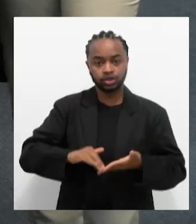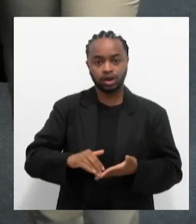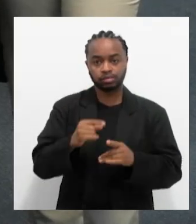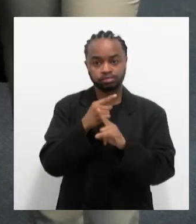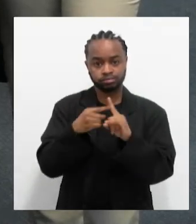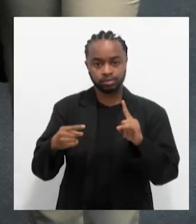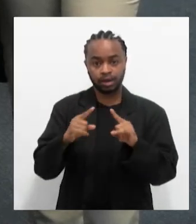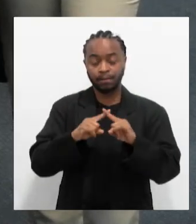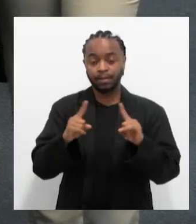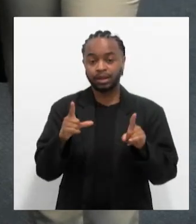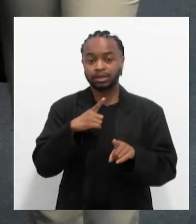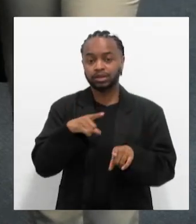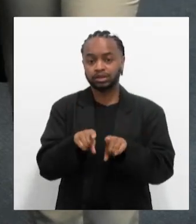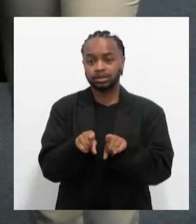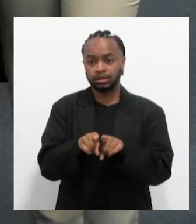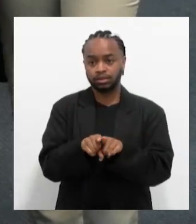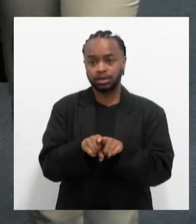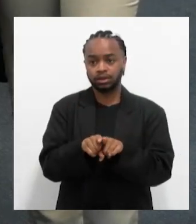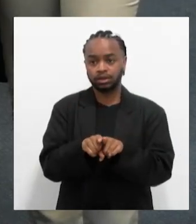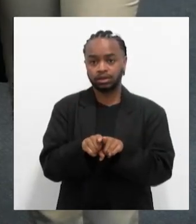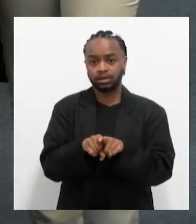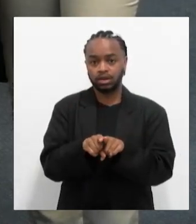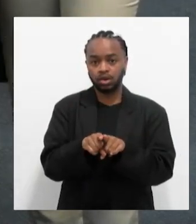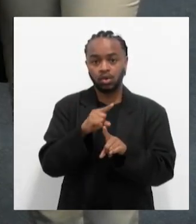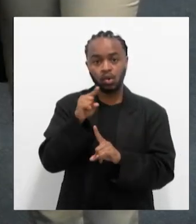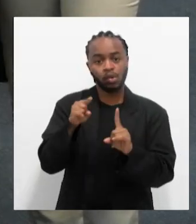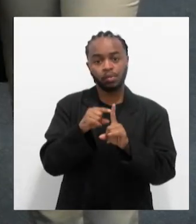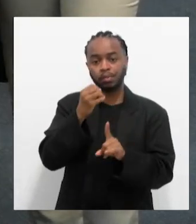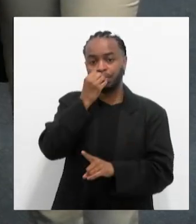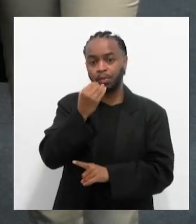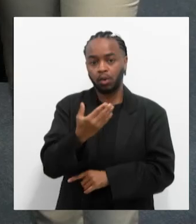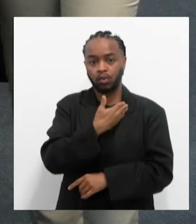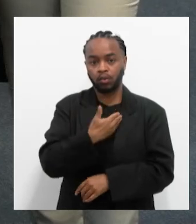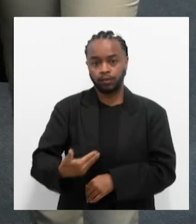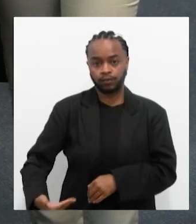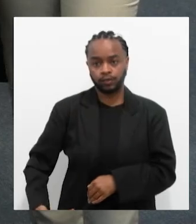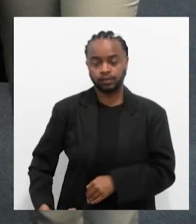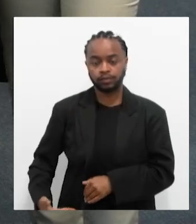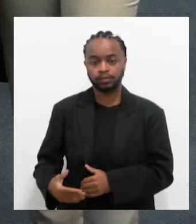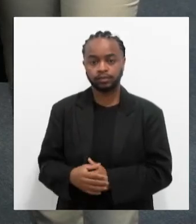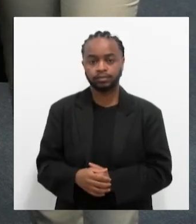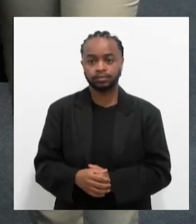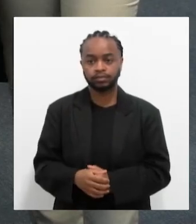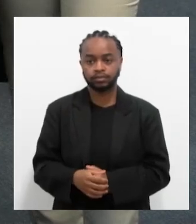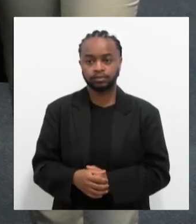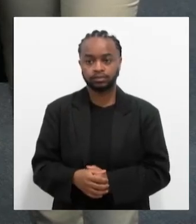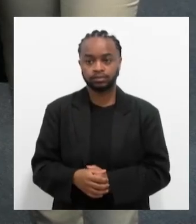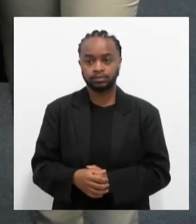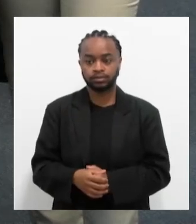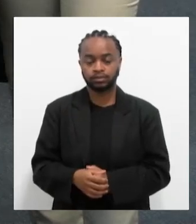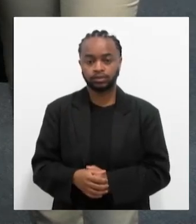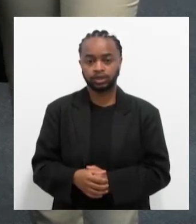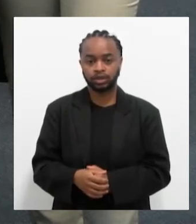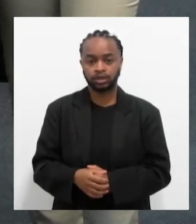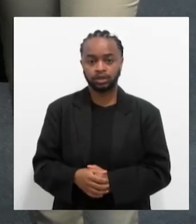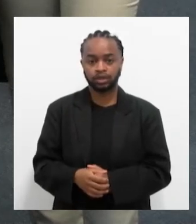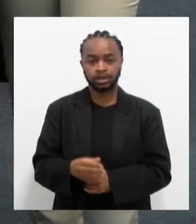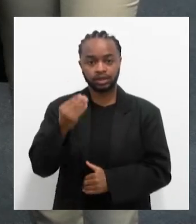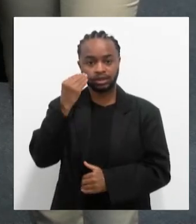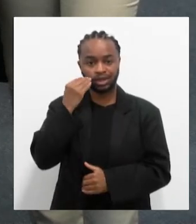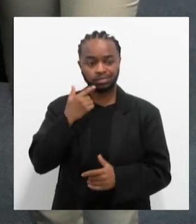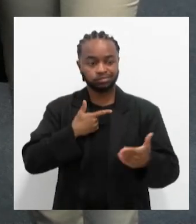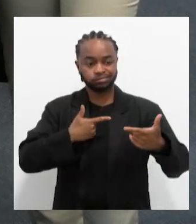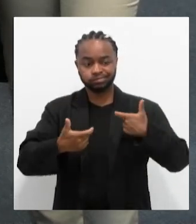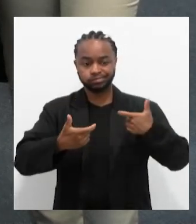Por outro lado, há também uma boa intenção do governo em não fazer cavalo de batalha com